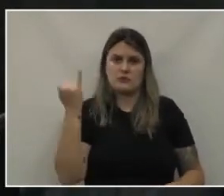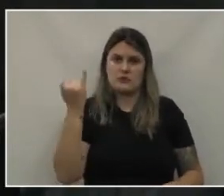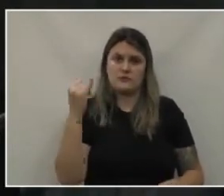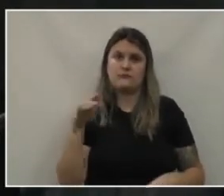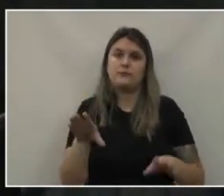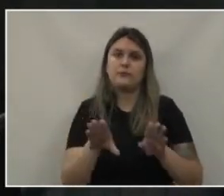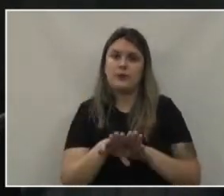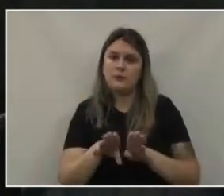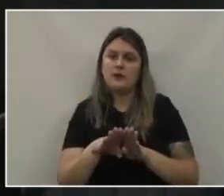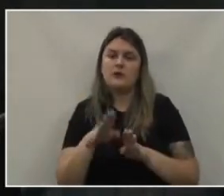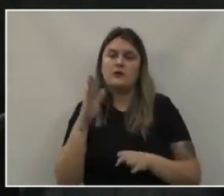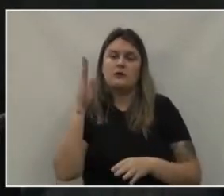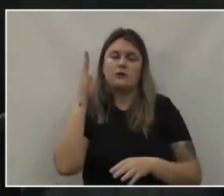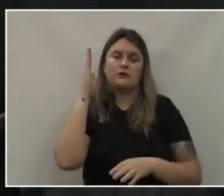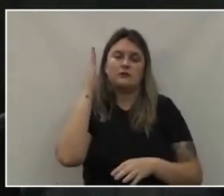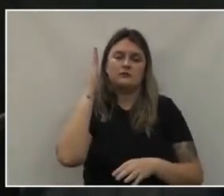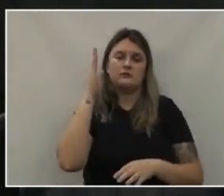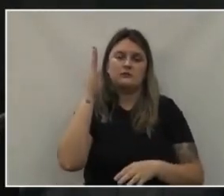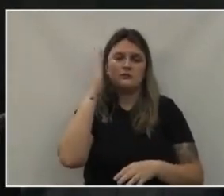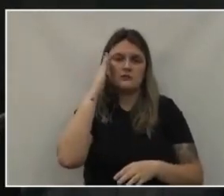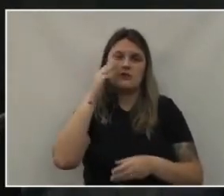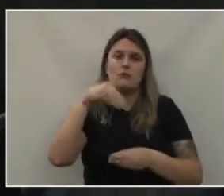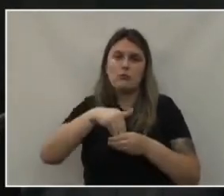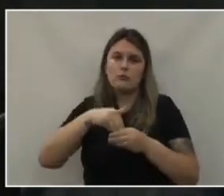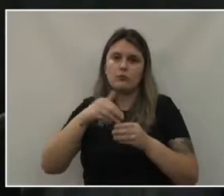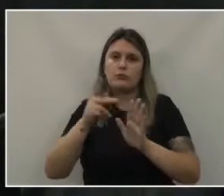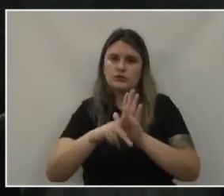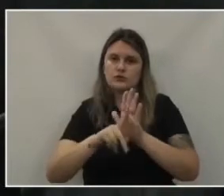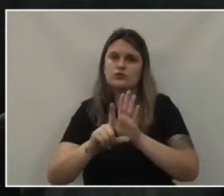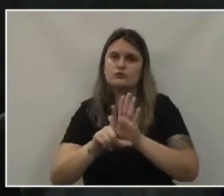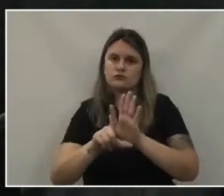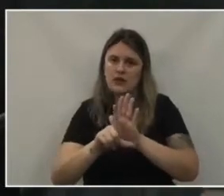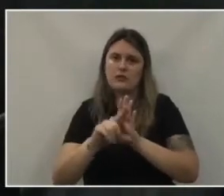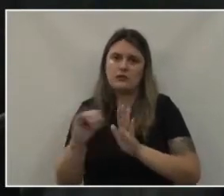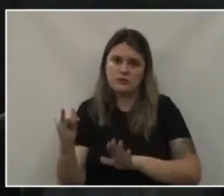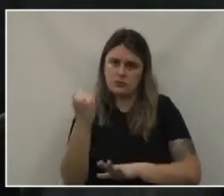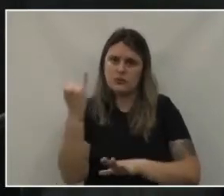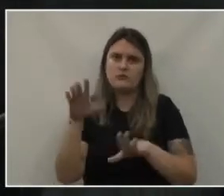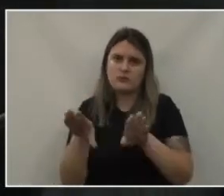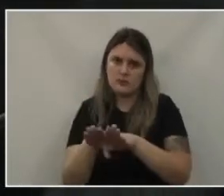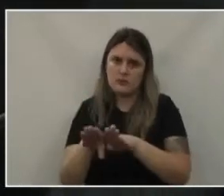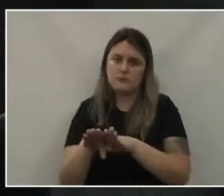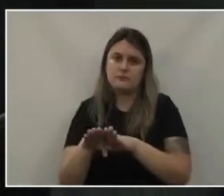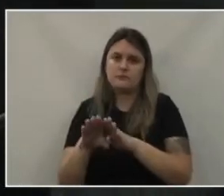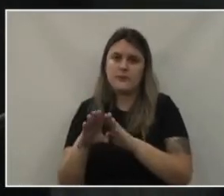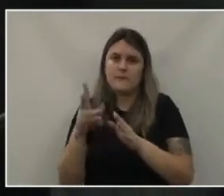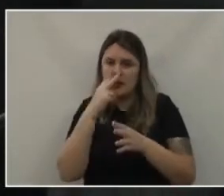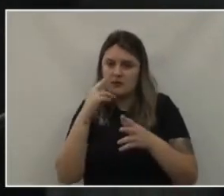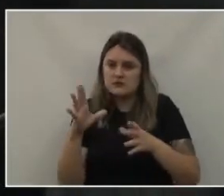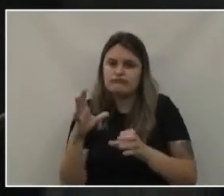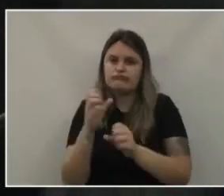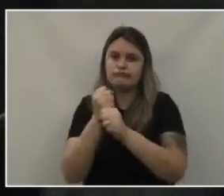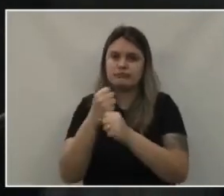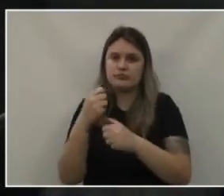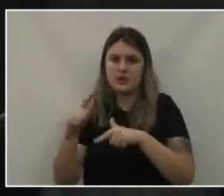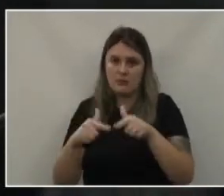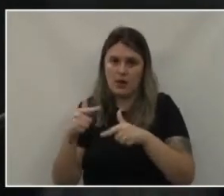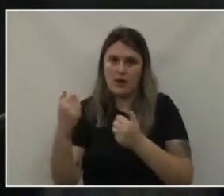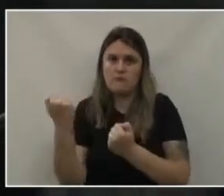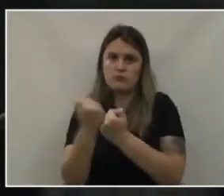assim como também do projeto que já votamos, tivemos a primeira votação, que se soma a esse trabalho.